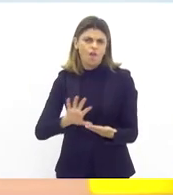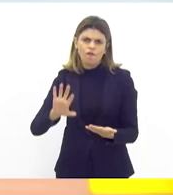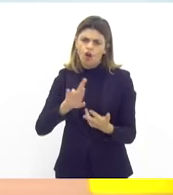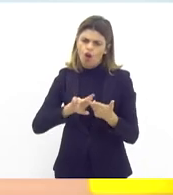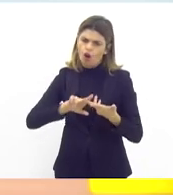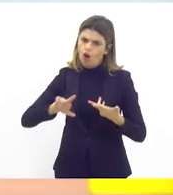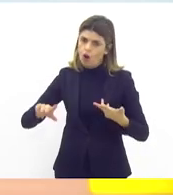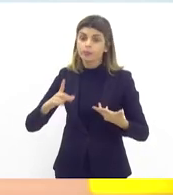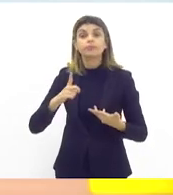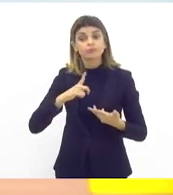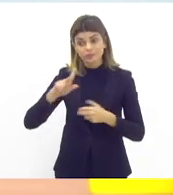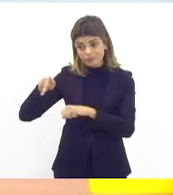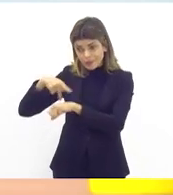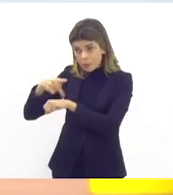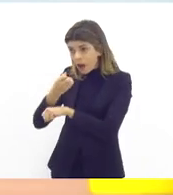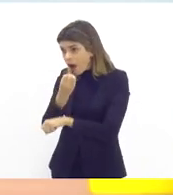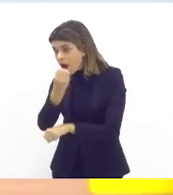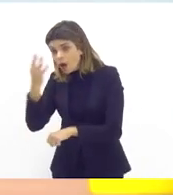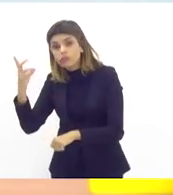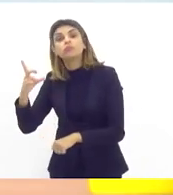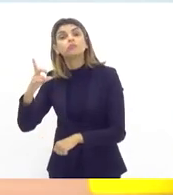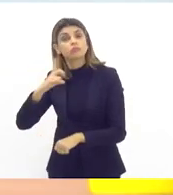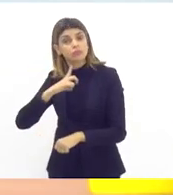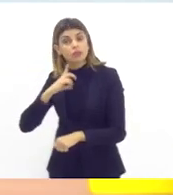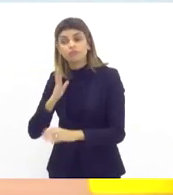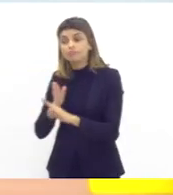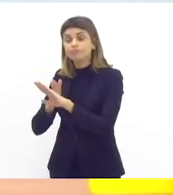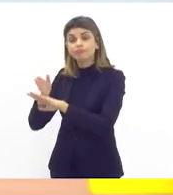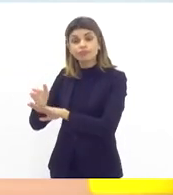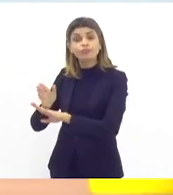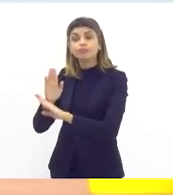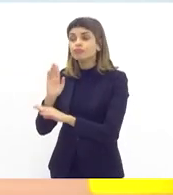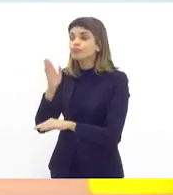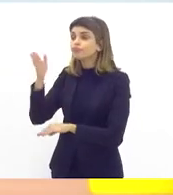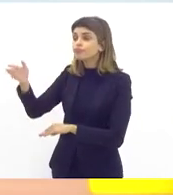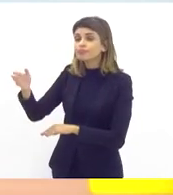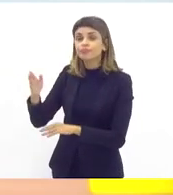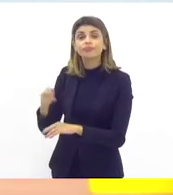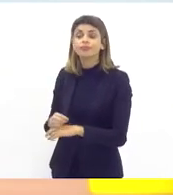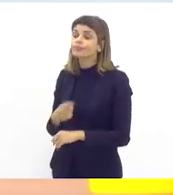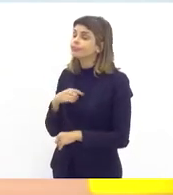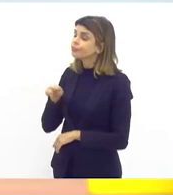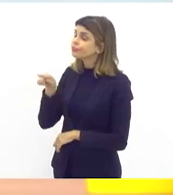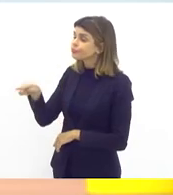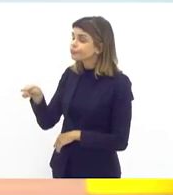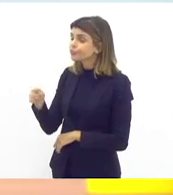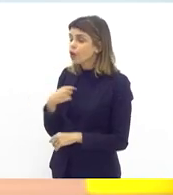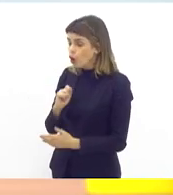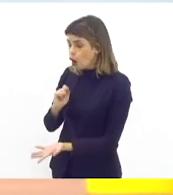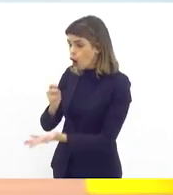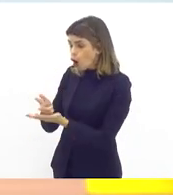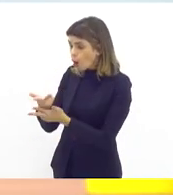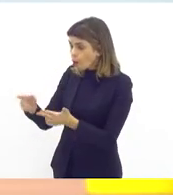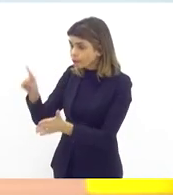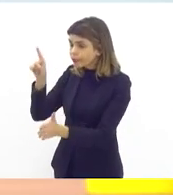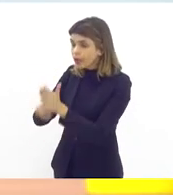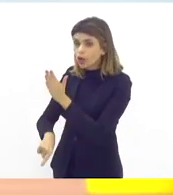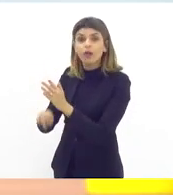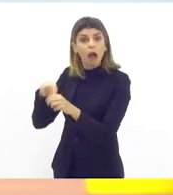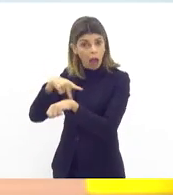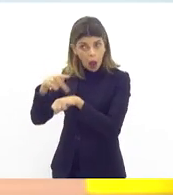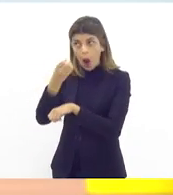Tem possibilidade, tem países que fazem direto na caixa. Você fala, ah, da CPF, não, já desconta no caixa na hora que você está comprando. Eu não sei se é o melhor